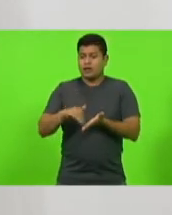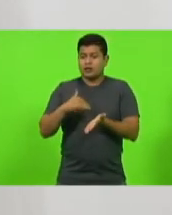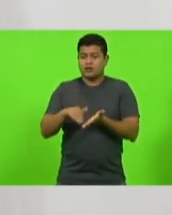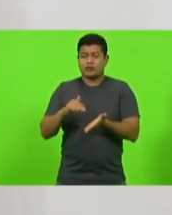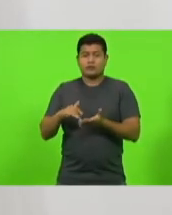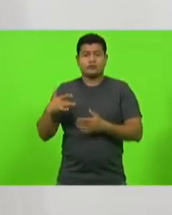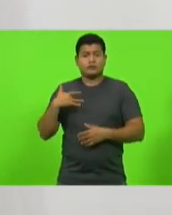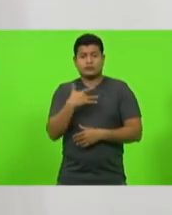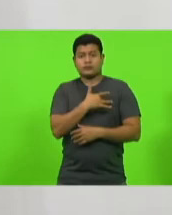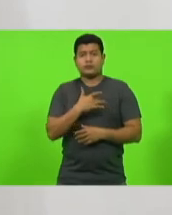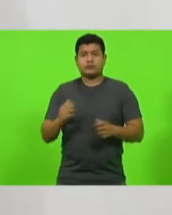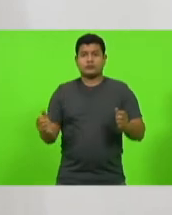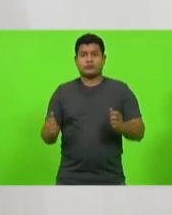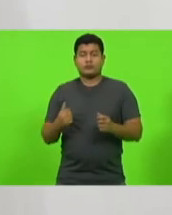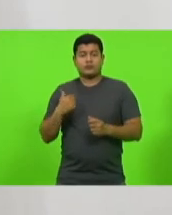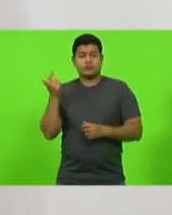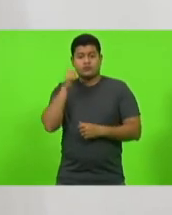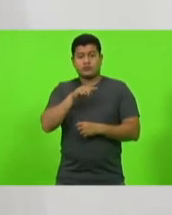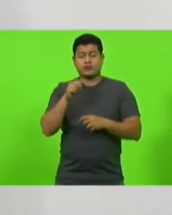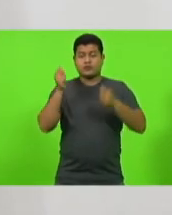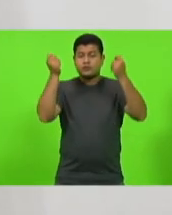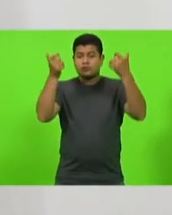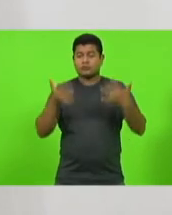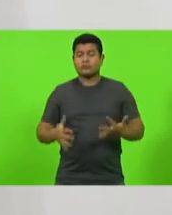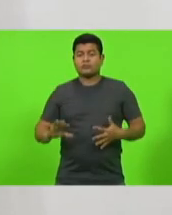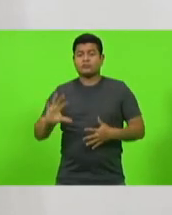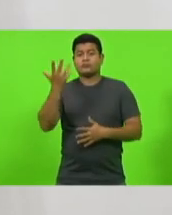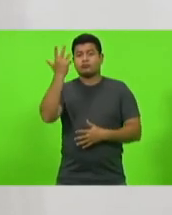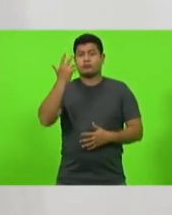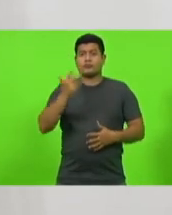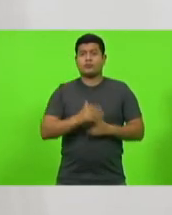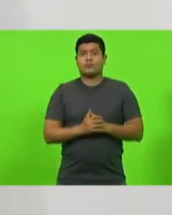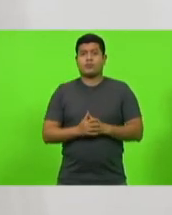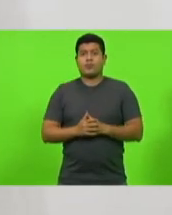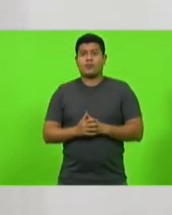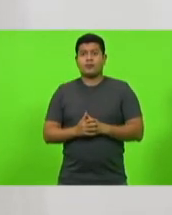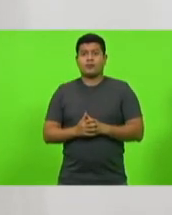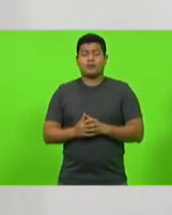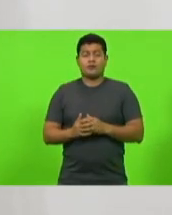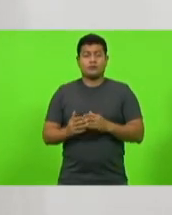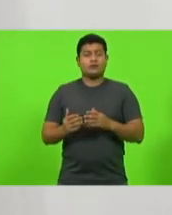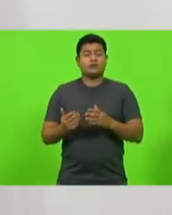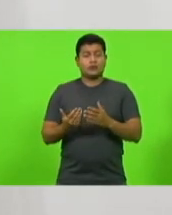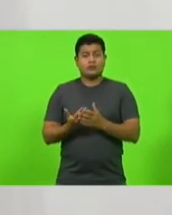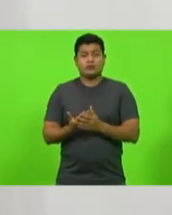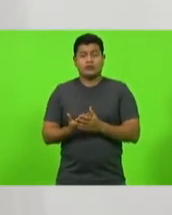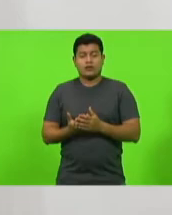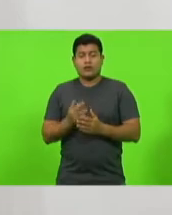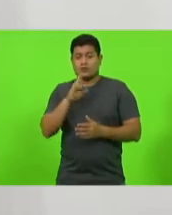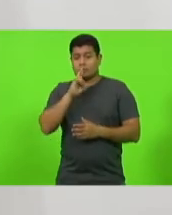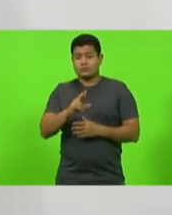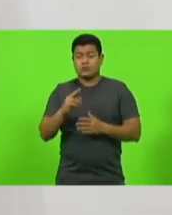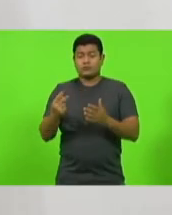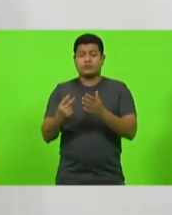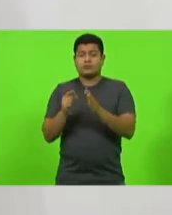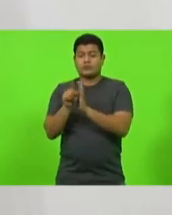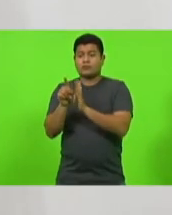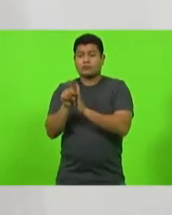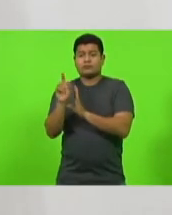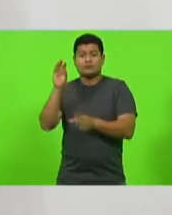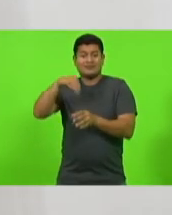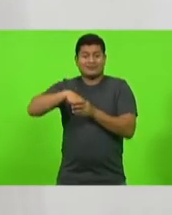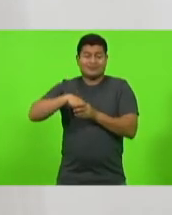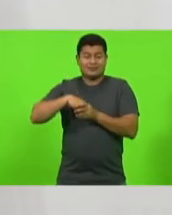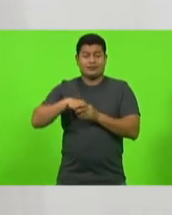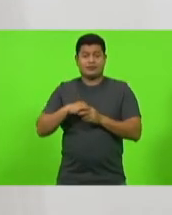com a resolução dos questionamentos internos, em conseguir apontar quem foram